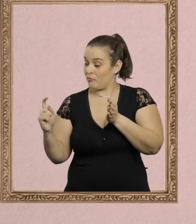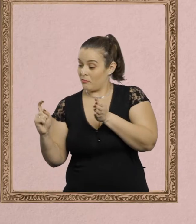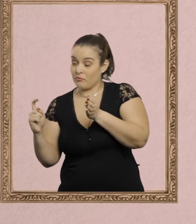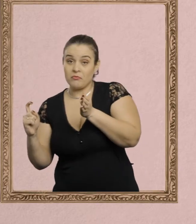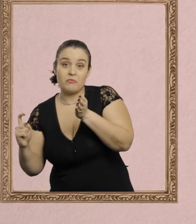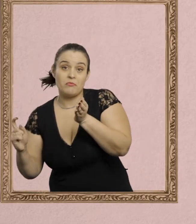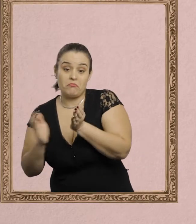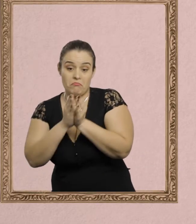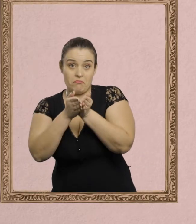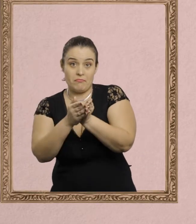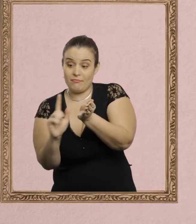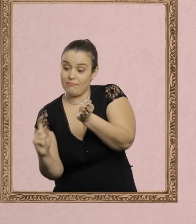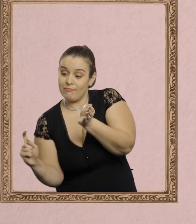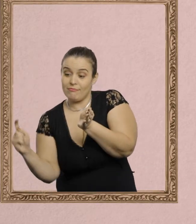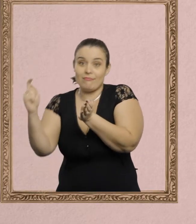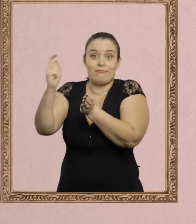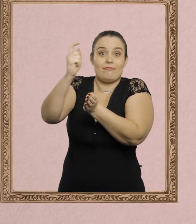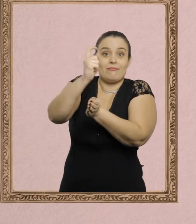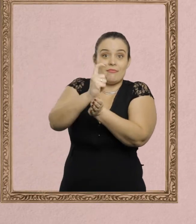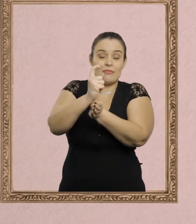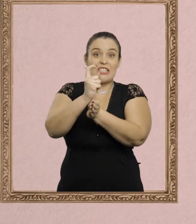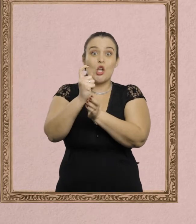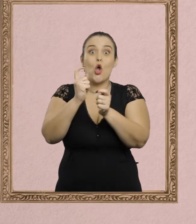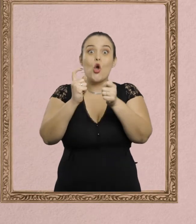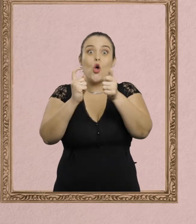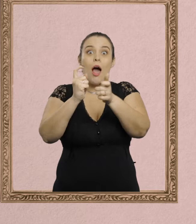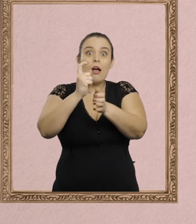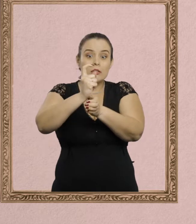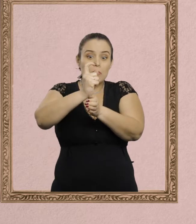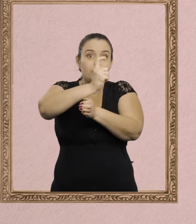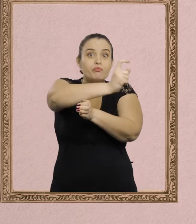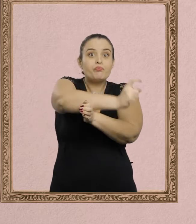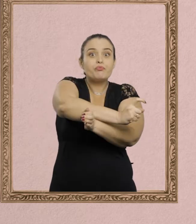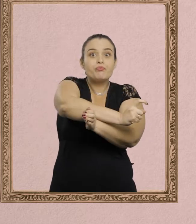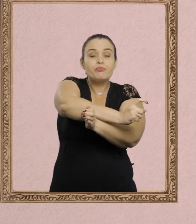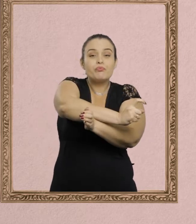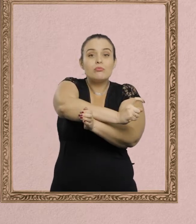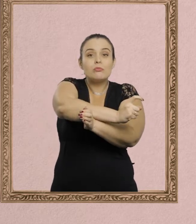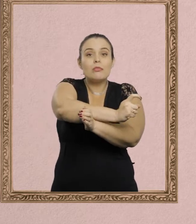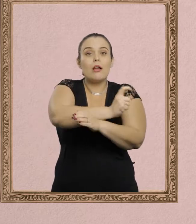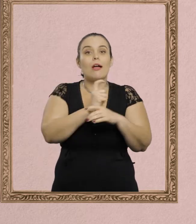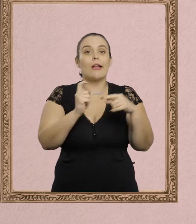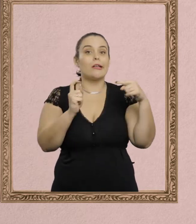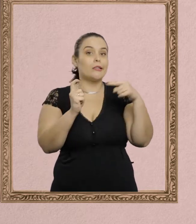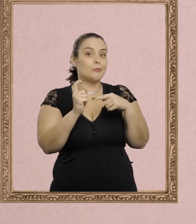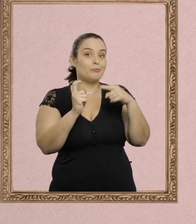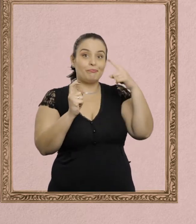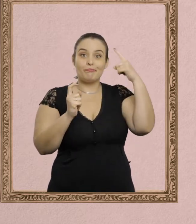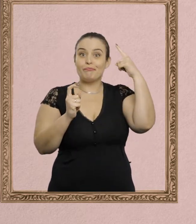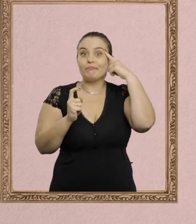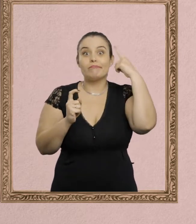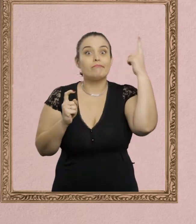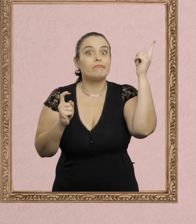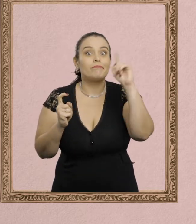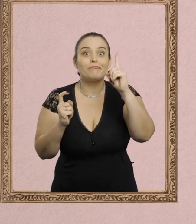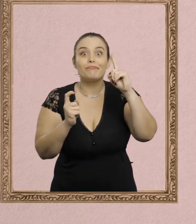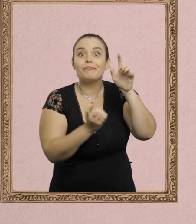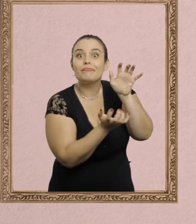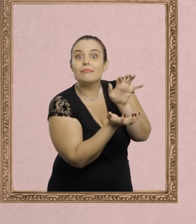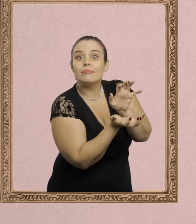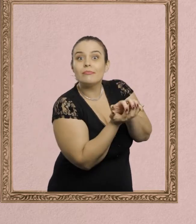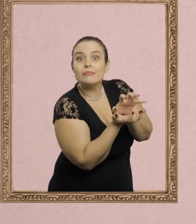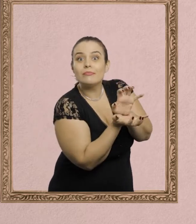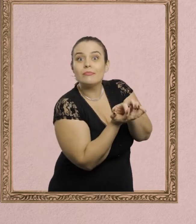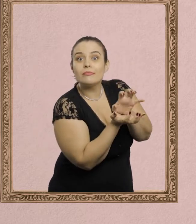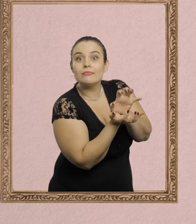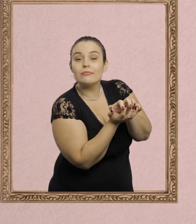Capitão Gancho saltou sobre a murada do navio. Ele iria se jogar no mar. O pirata não sabia que o crocodilo